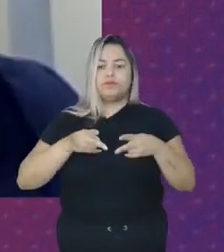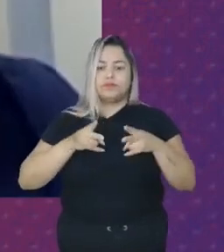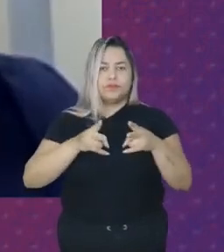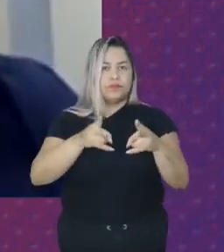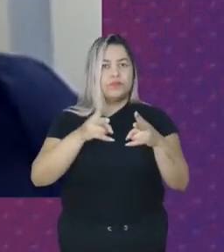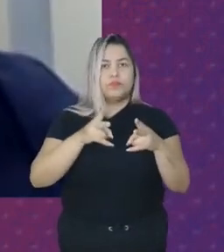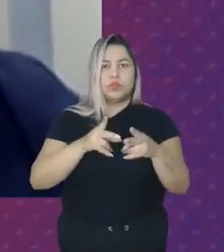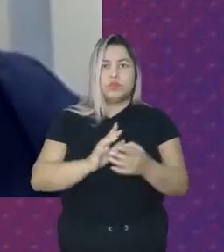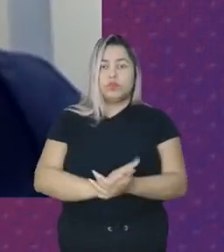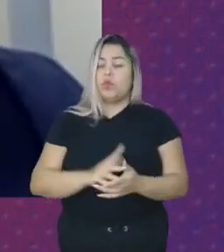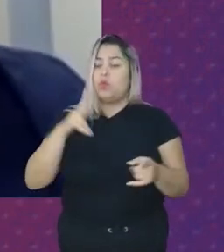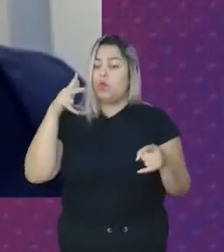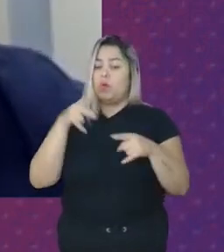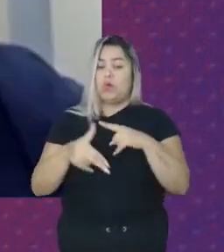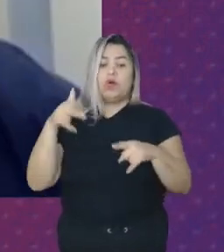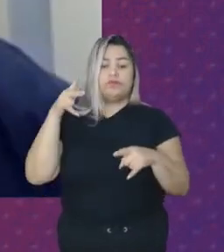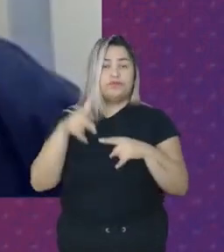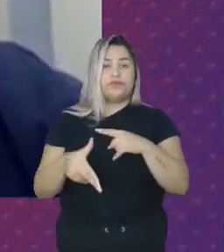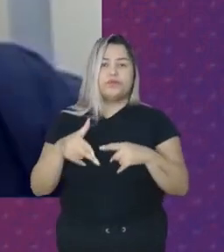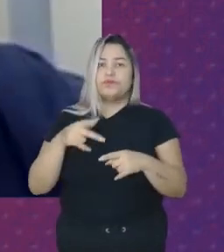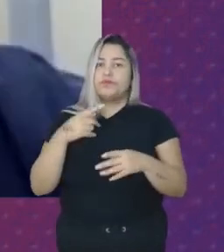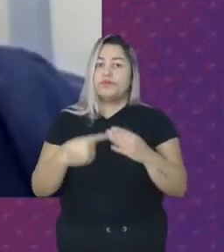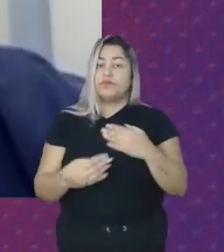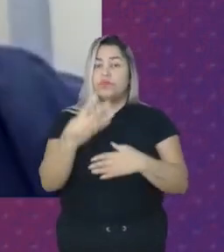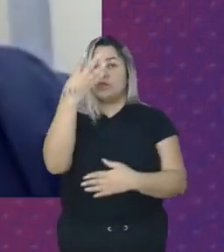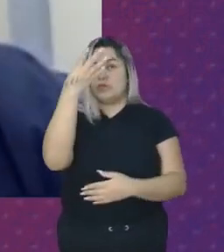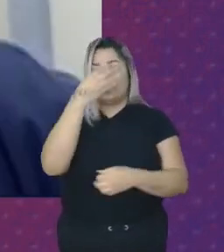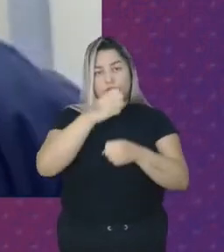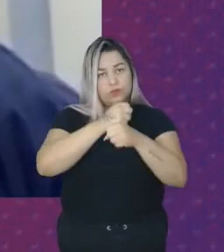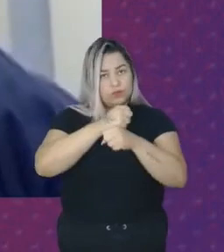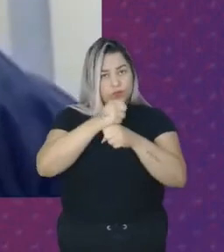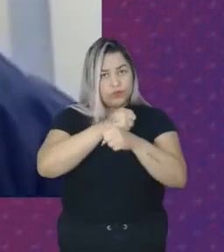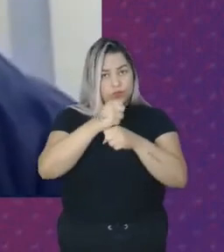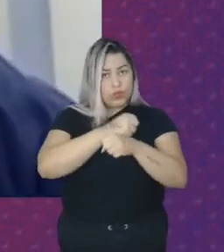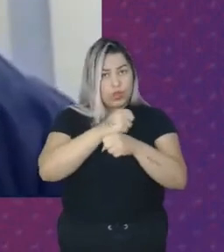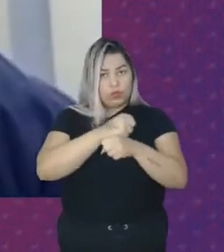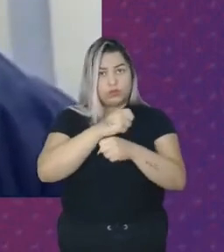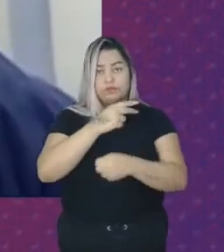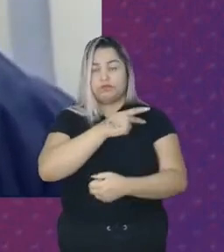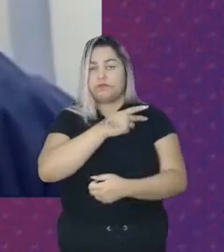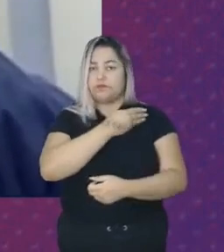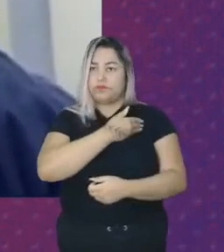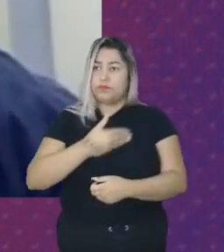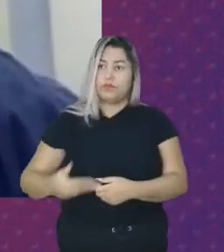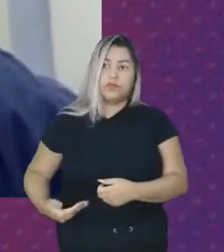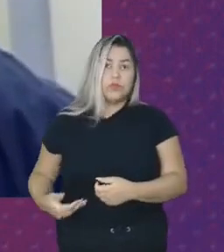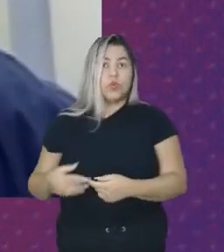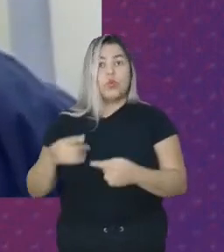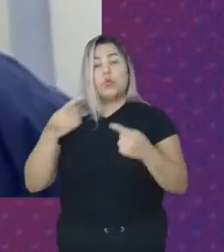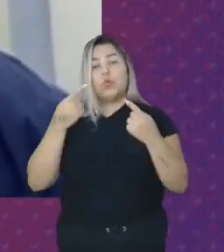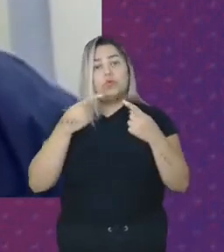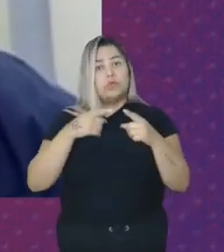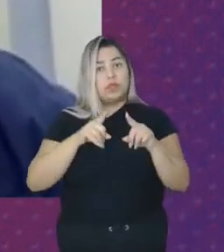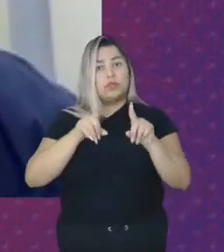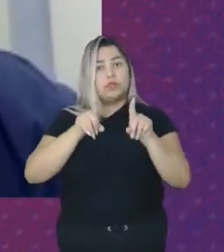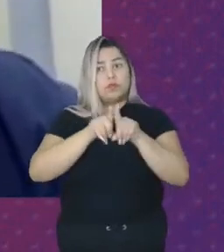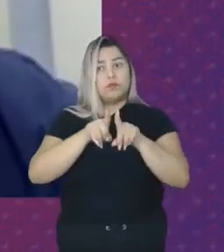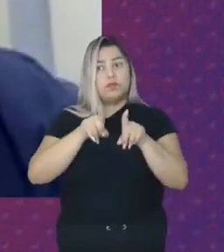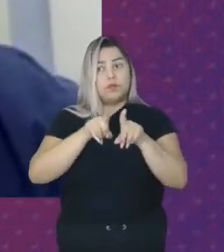sucessivamente, corte sobre corte, ao longo dos 4 anos de governo. Outra questão que a gente sofreu ataque foi